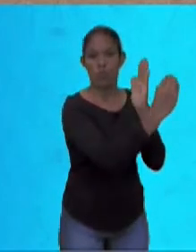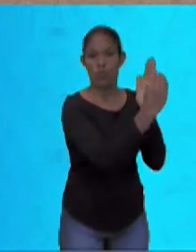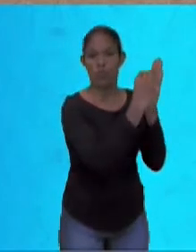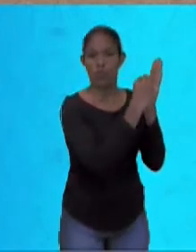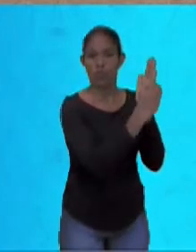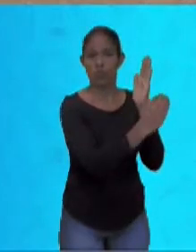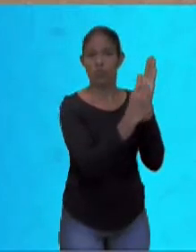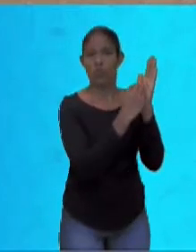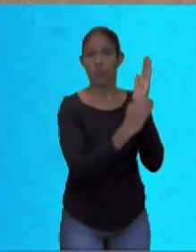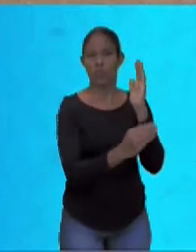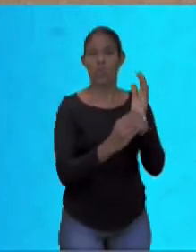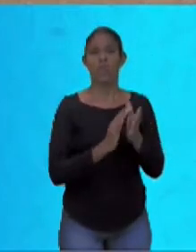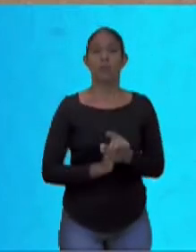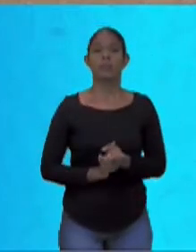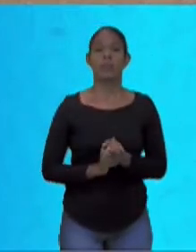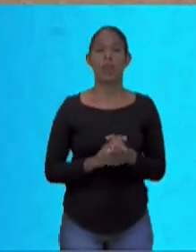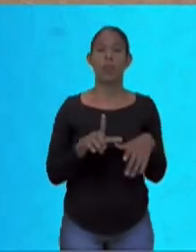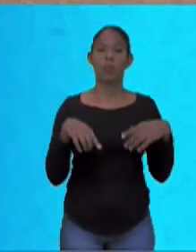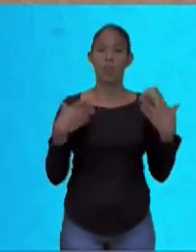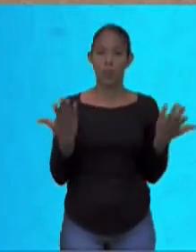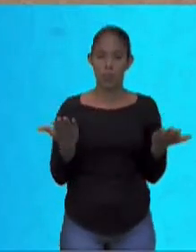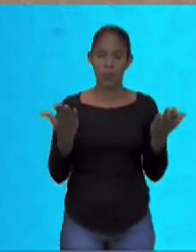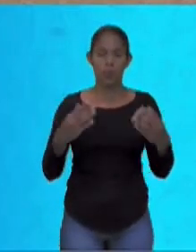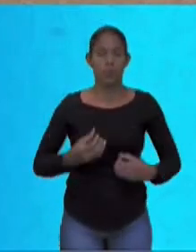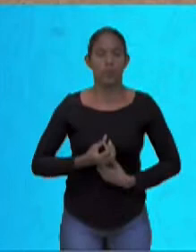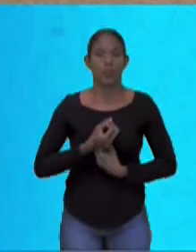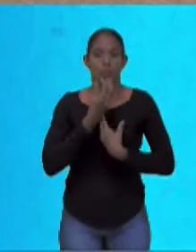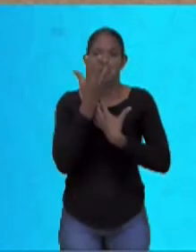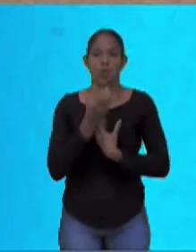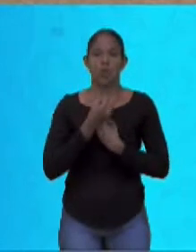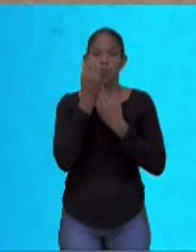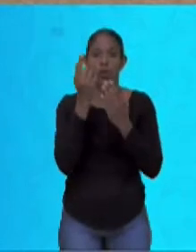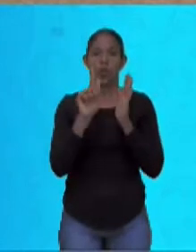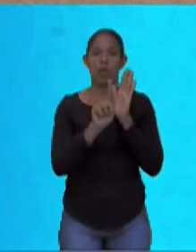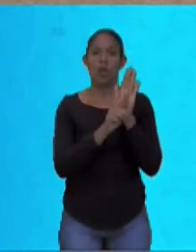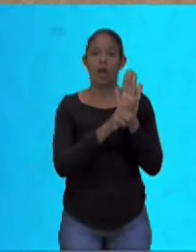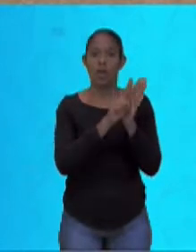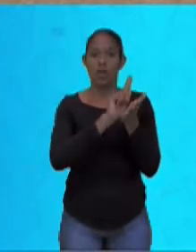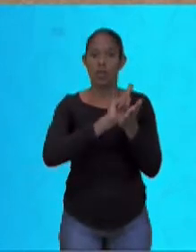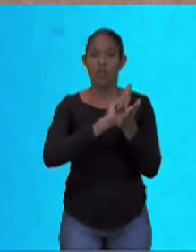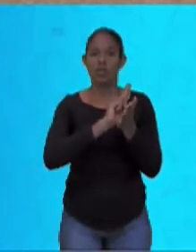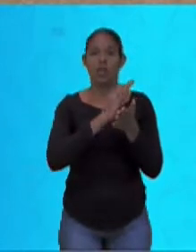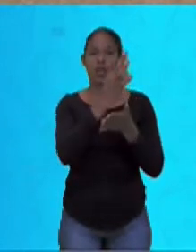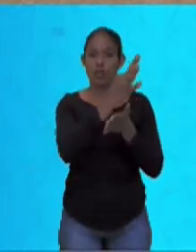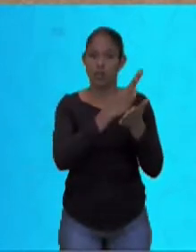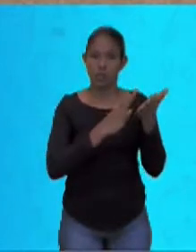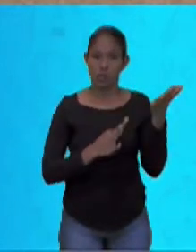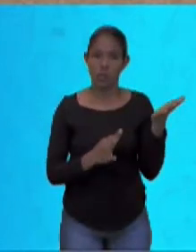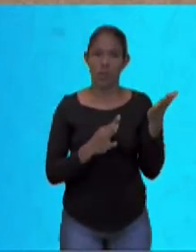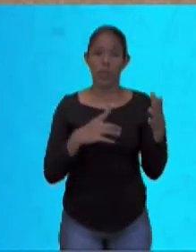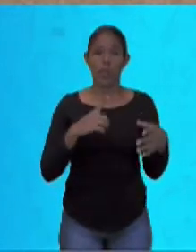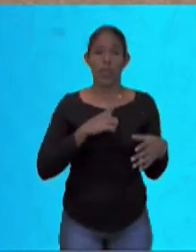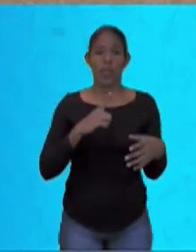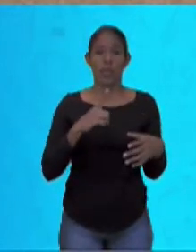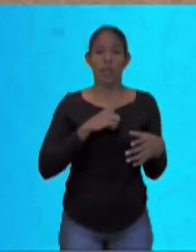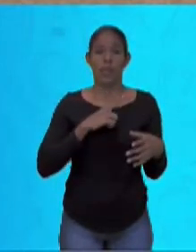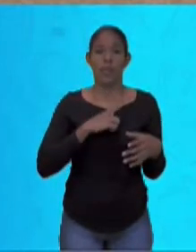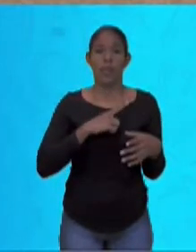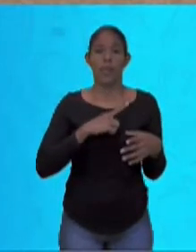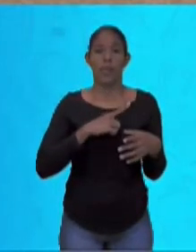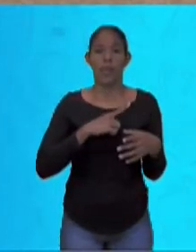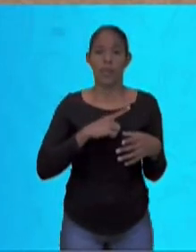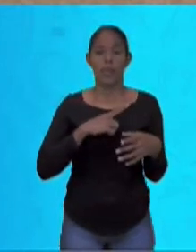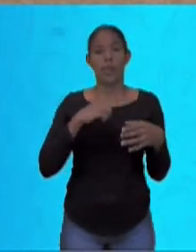O poema é um dos gêneros textuais que tem a permissão para abusar das